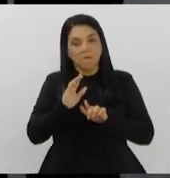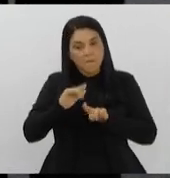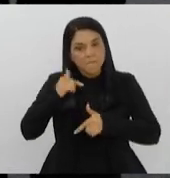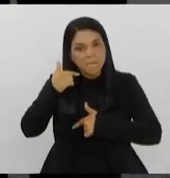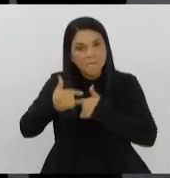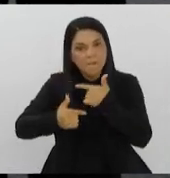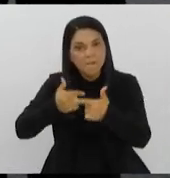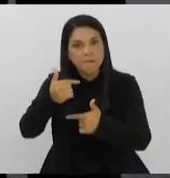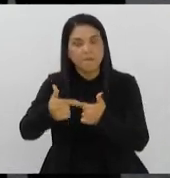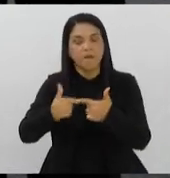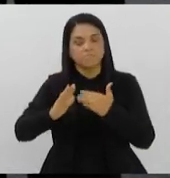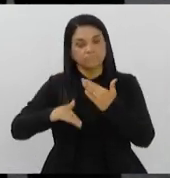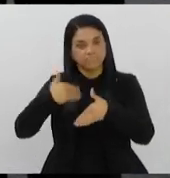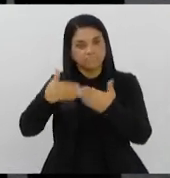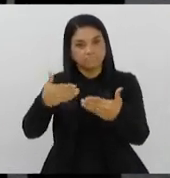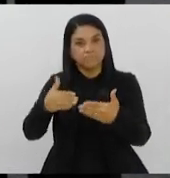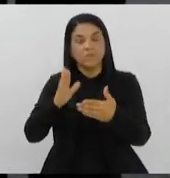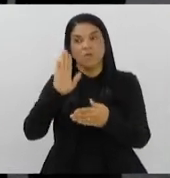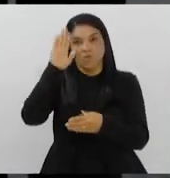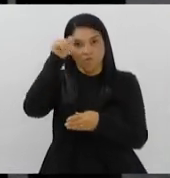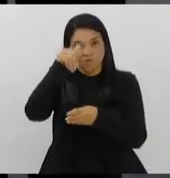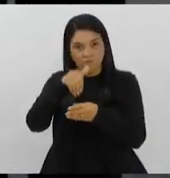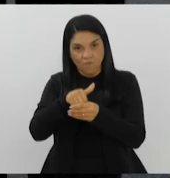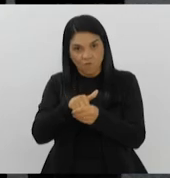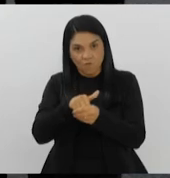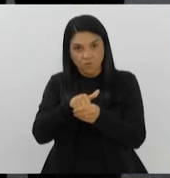estou declarando o voto, porque voto